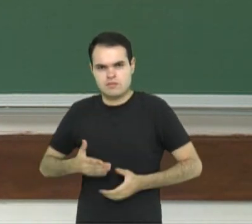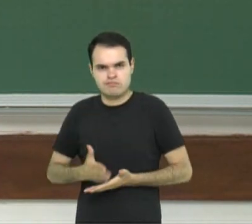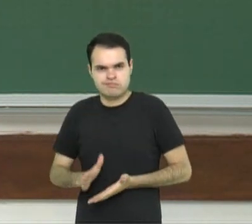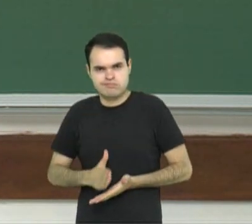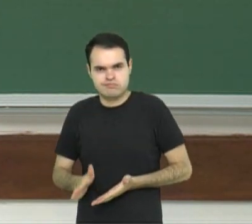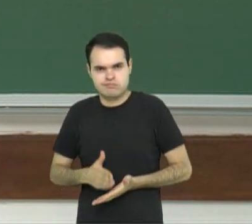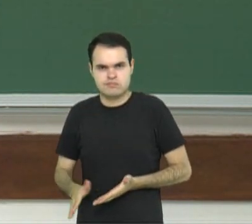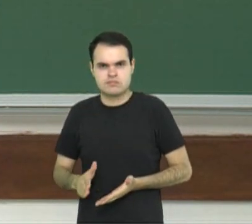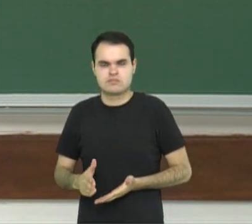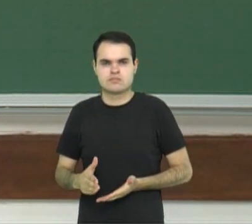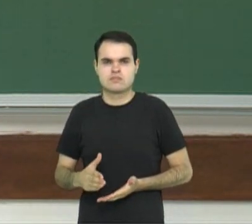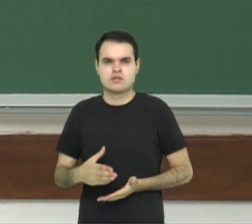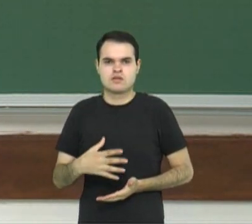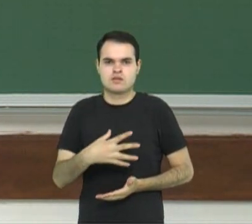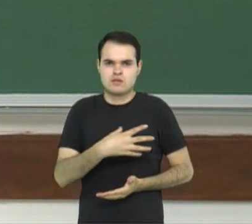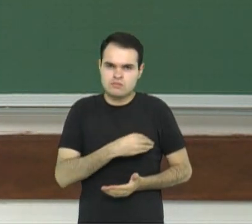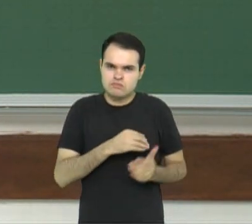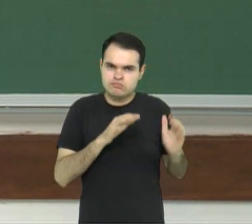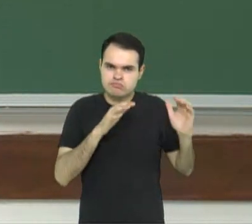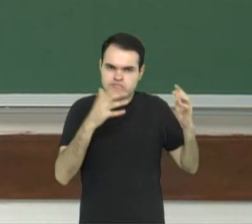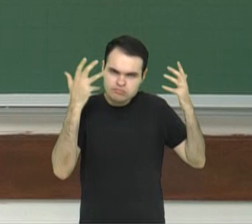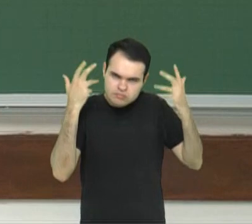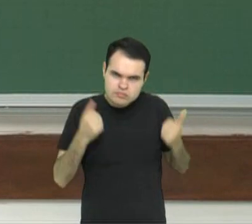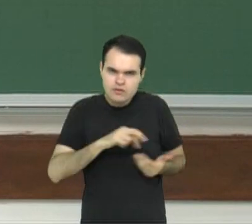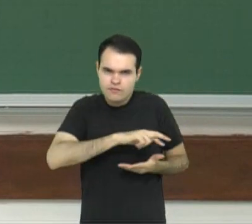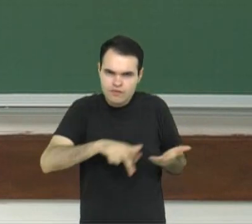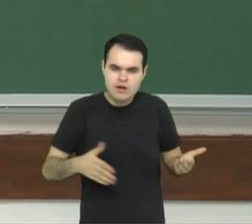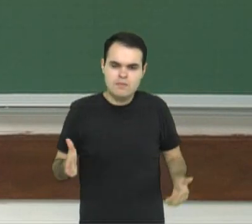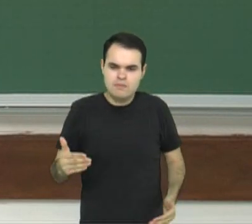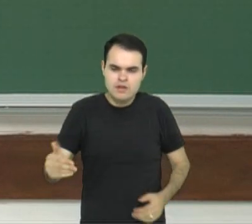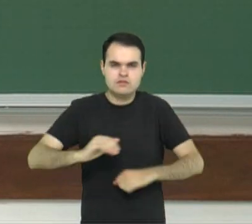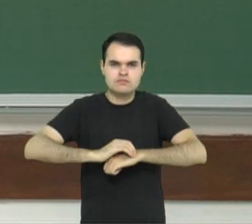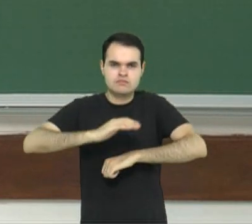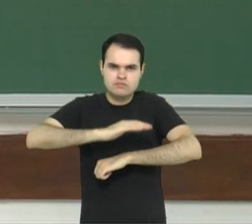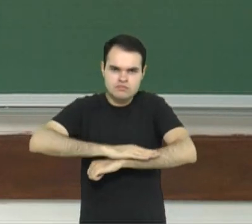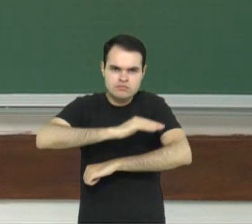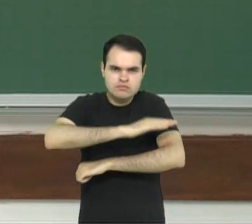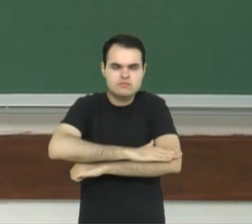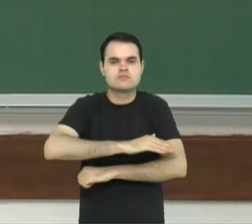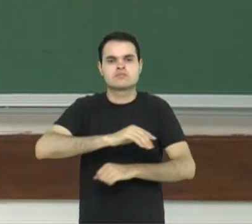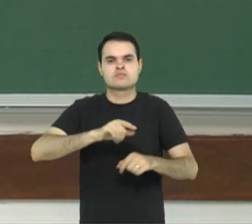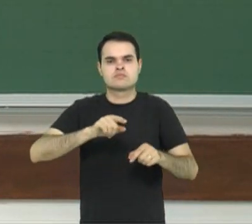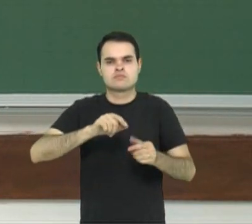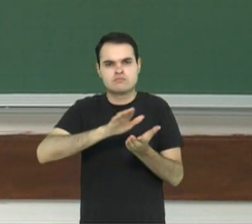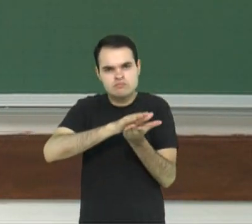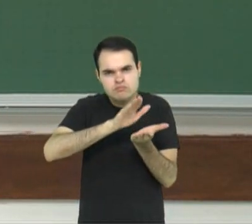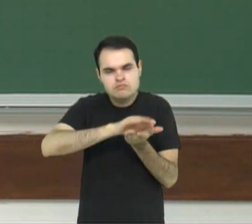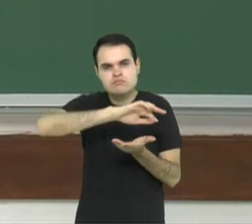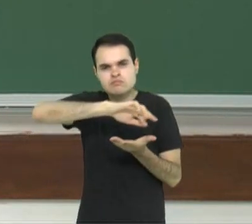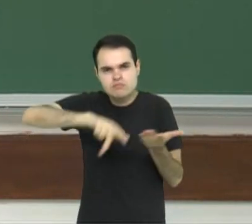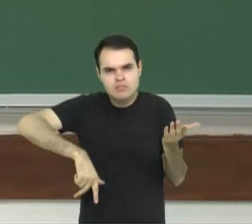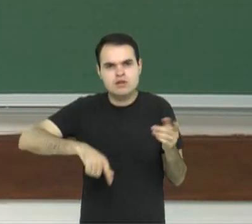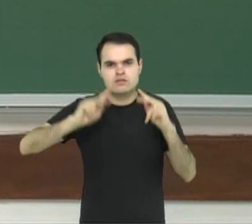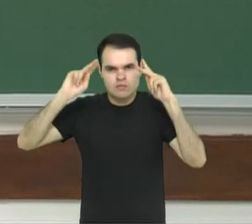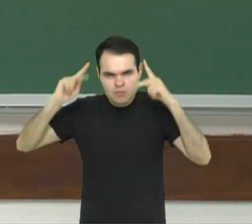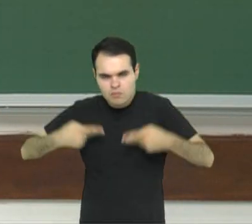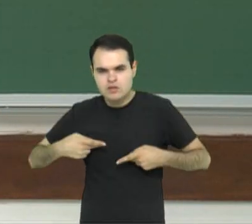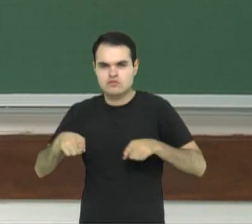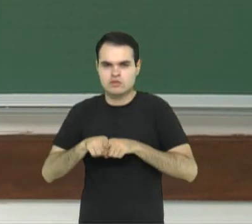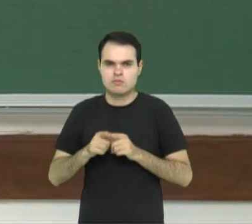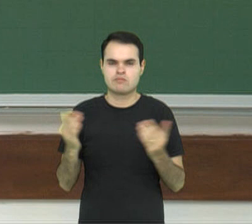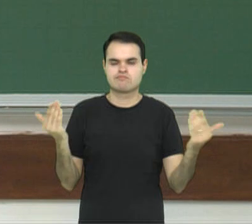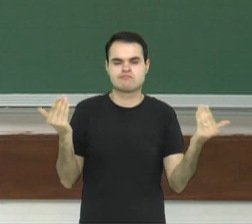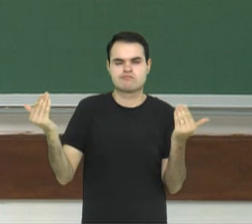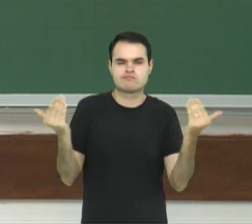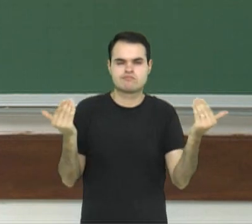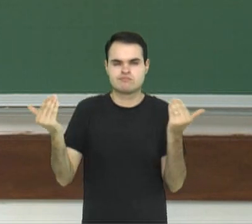vertebrados, aves, répteis, mamíferos e peixes, anfíbios também. E nós também falamos sobre o sistema excretor humano de uma